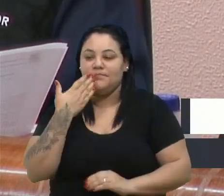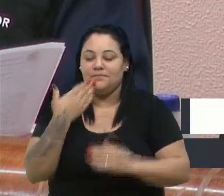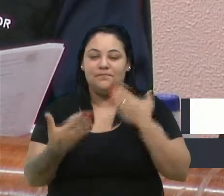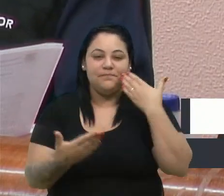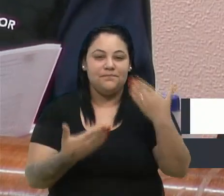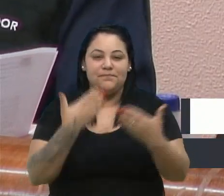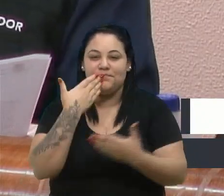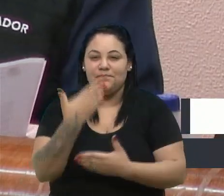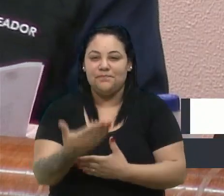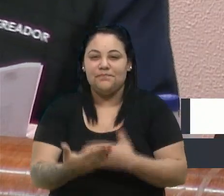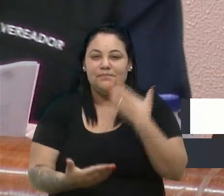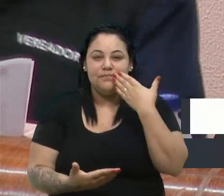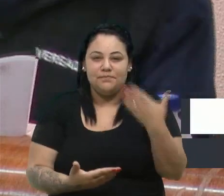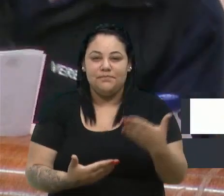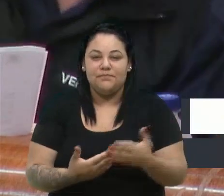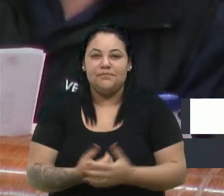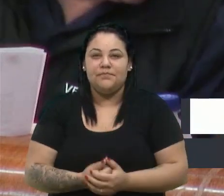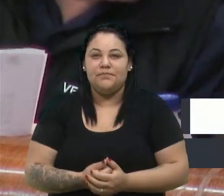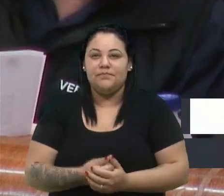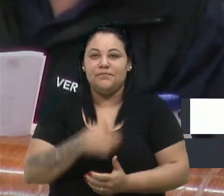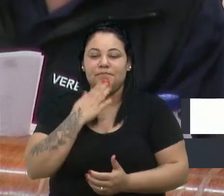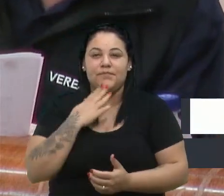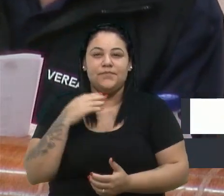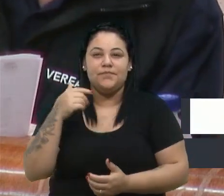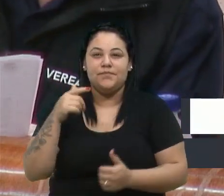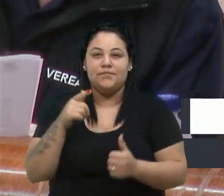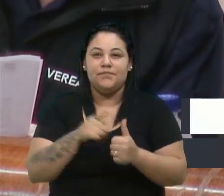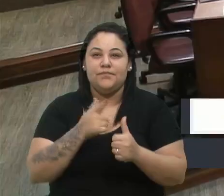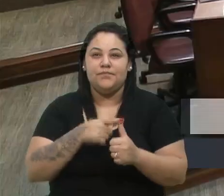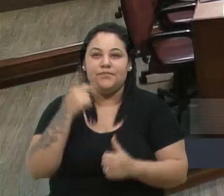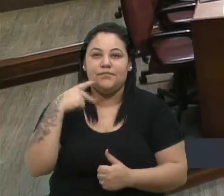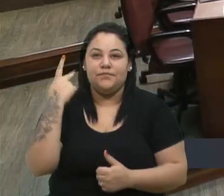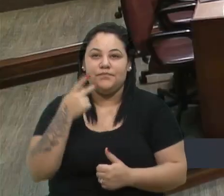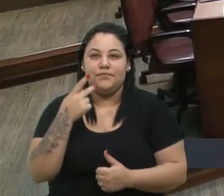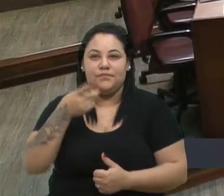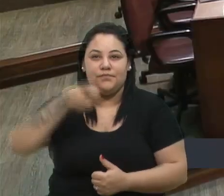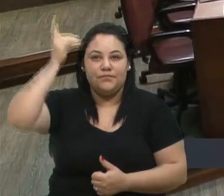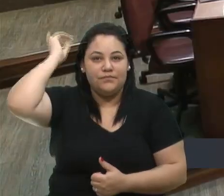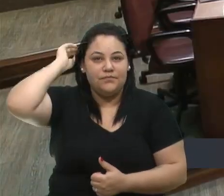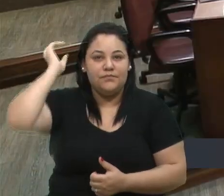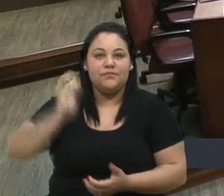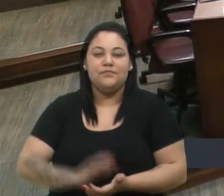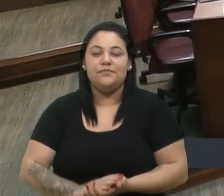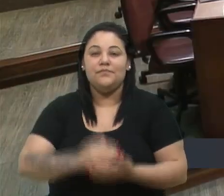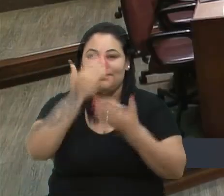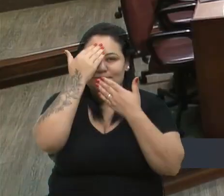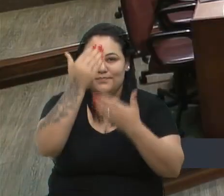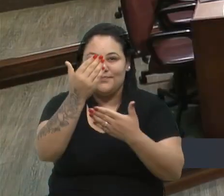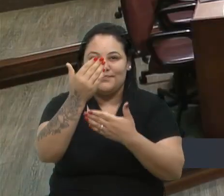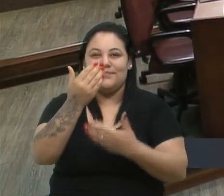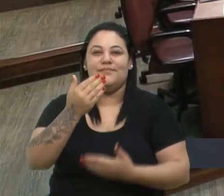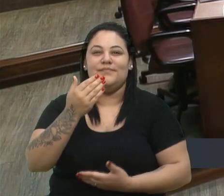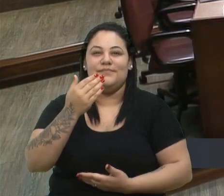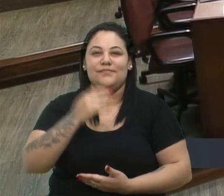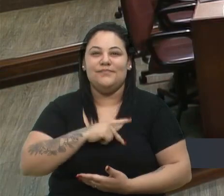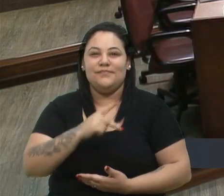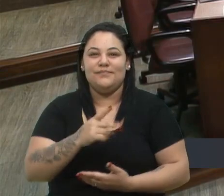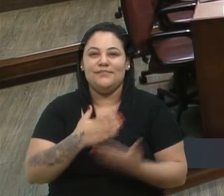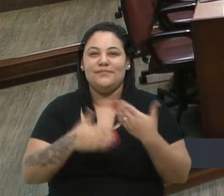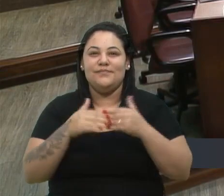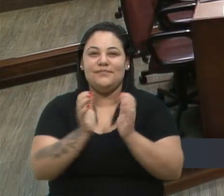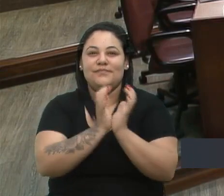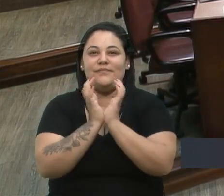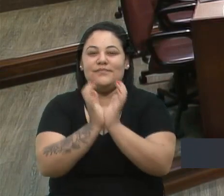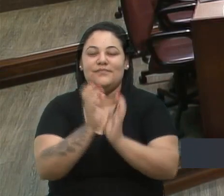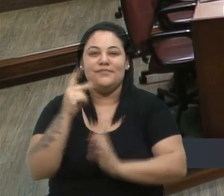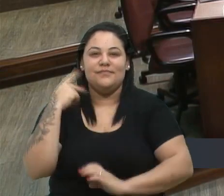a palavra, presidente. Primeiro vereador inscrito, Lucas Gil. Obrigado, presidente, nobres colegas,